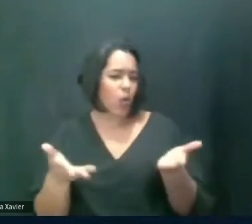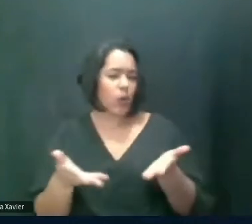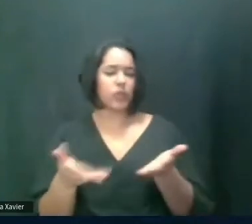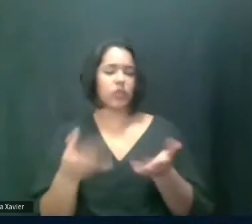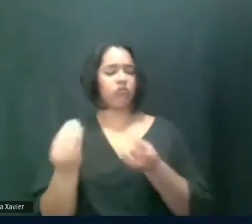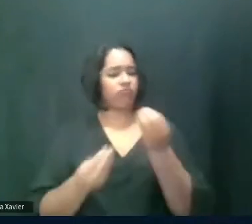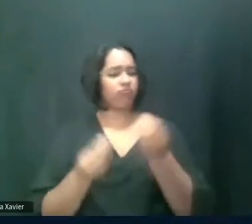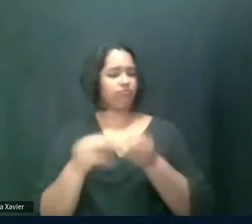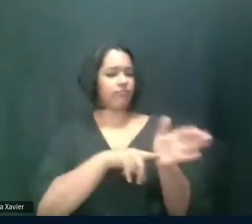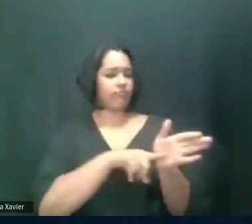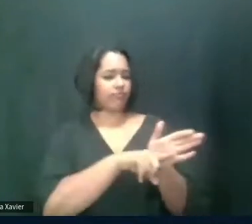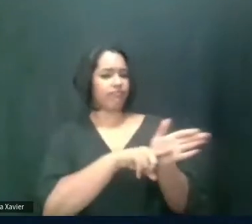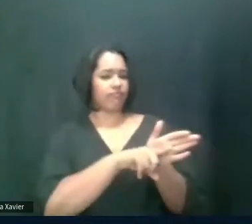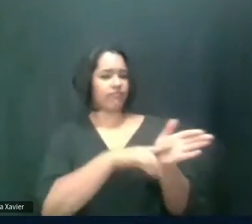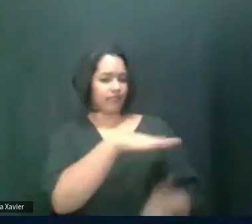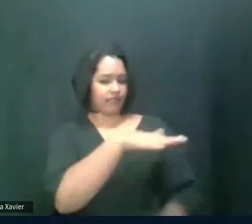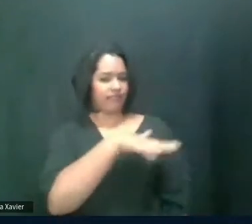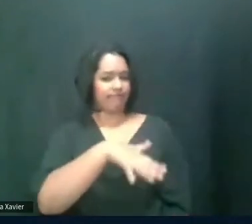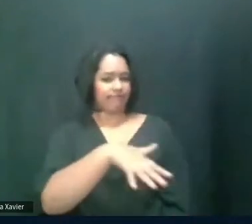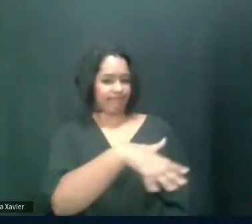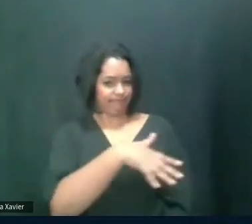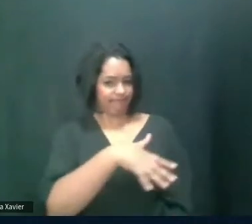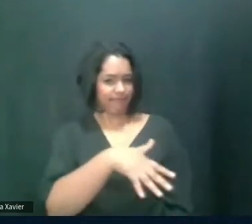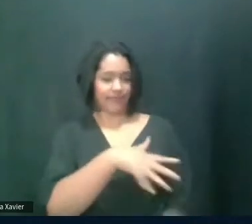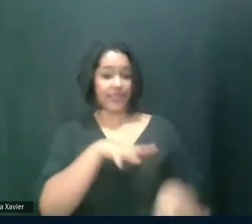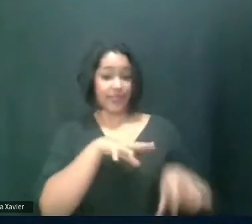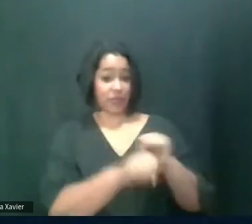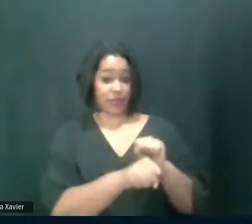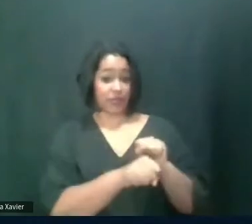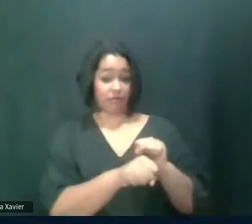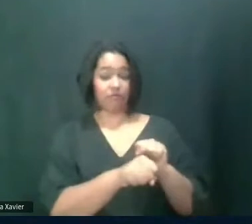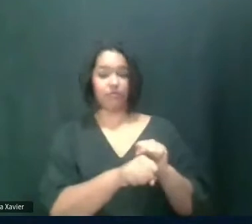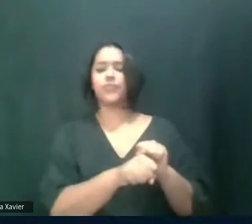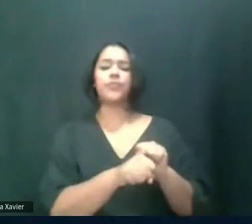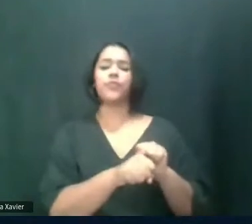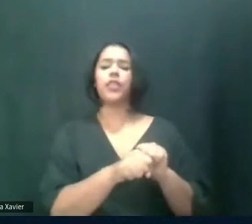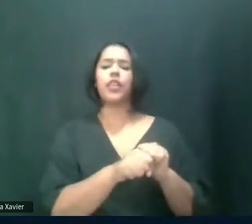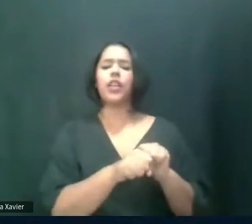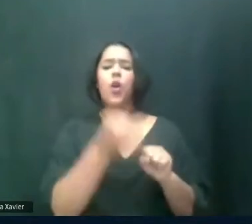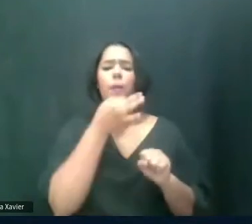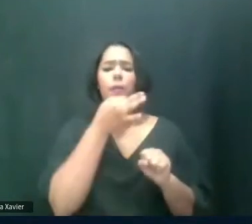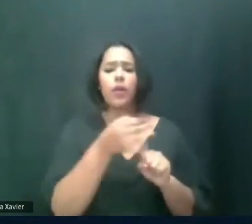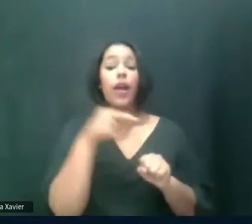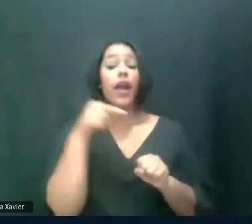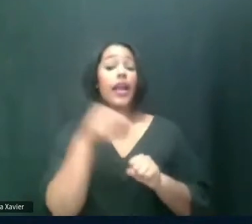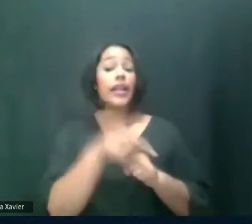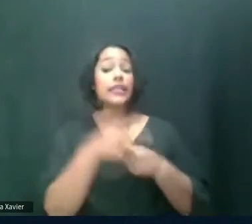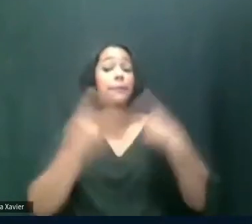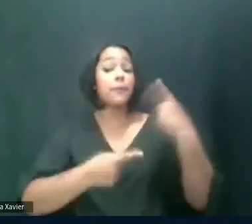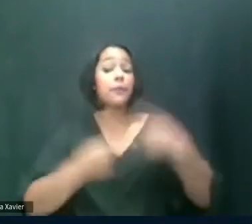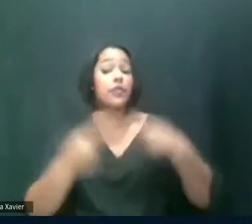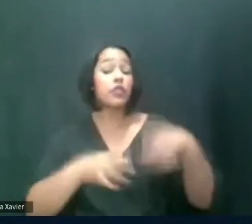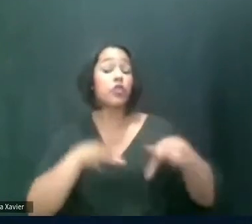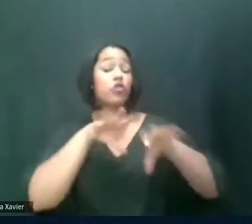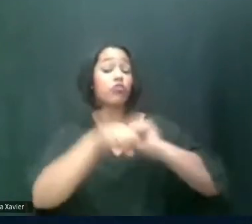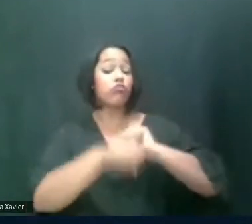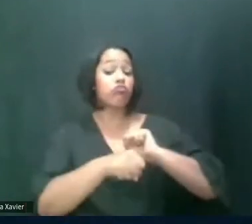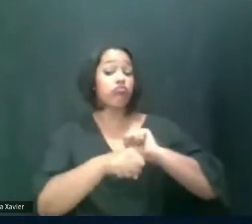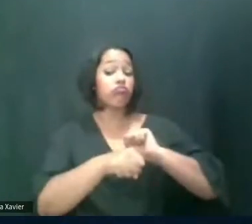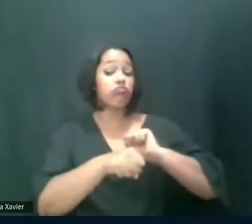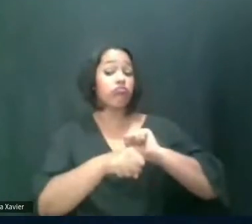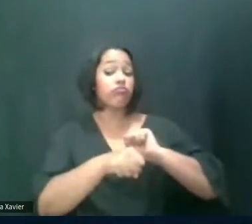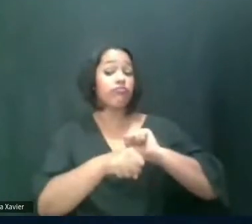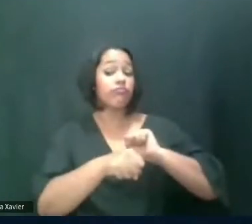pesquisadora, cientista da área, que você está se formando, em relação a essas políticas de formação?